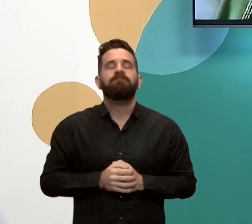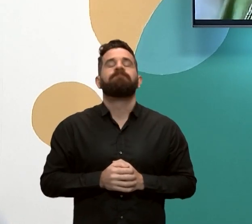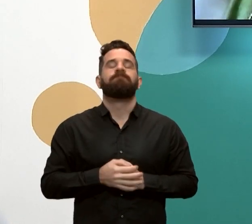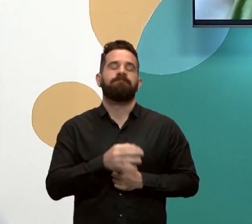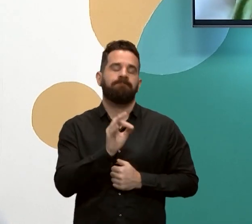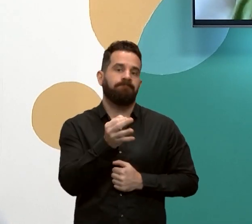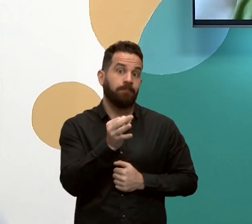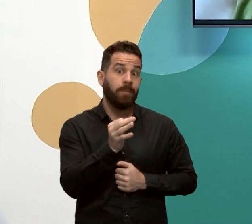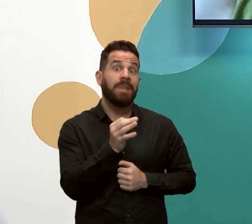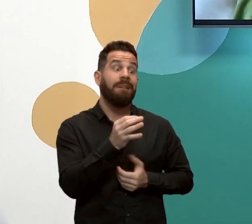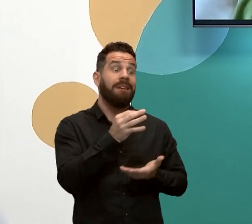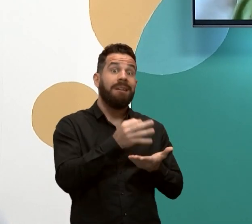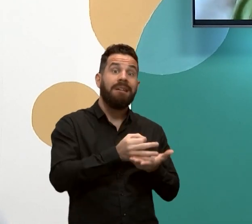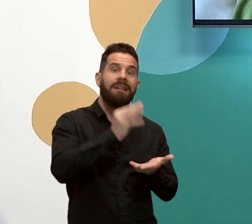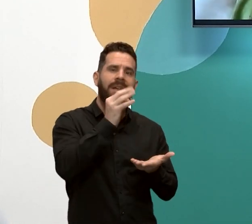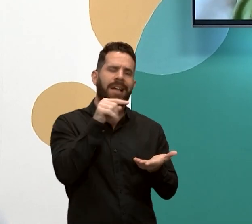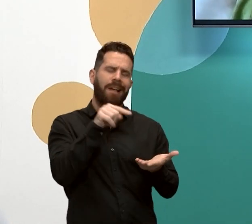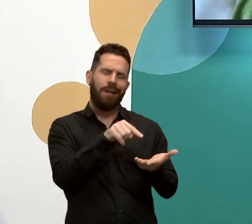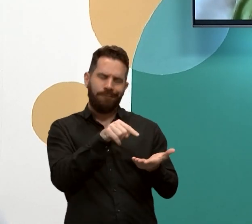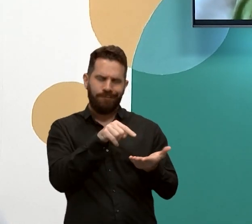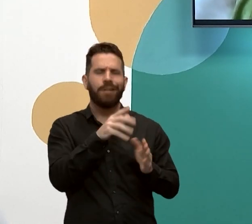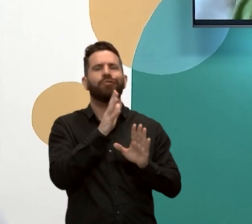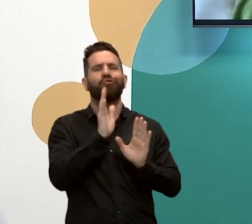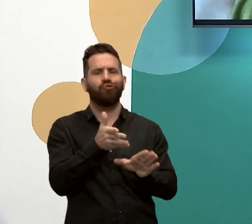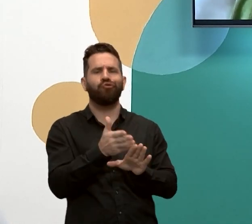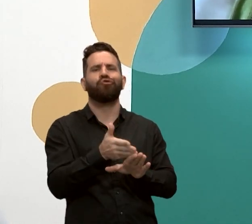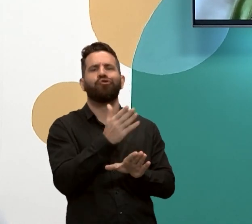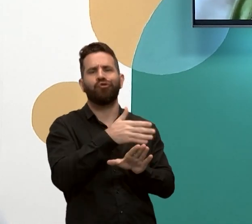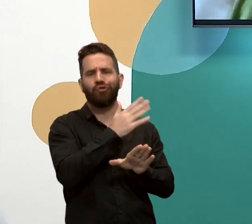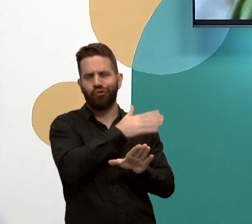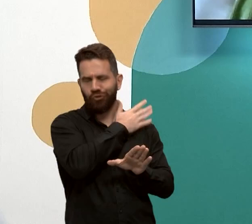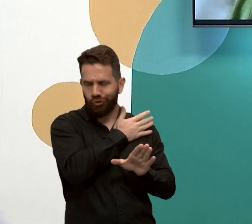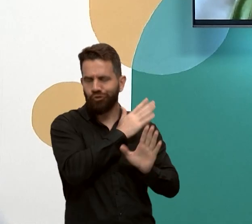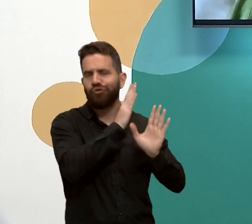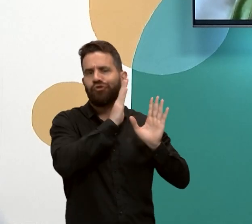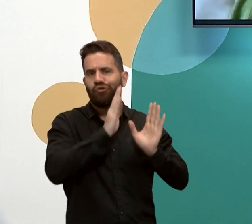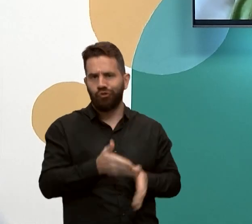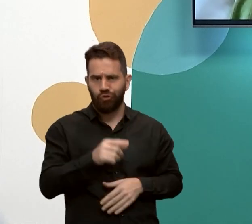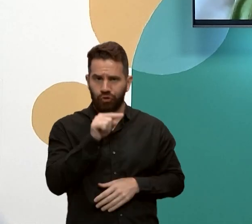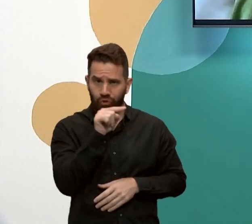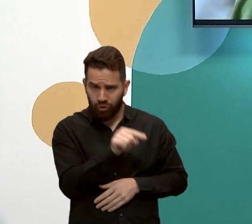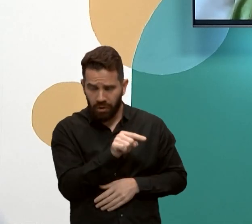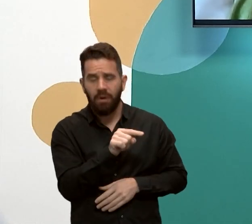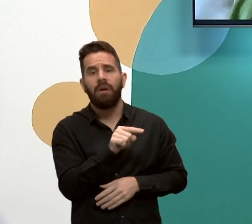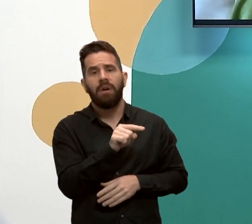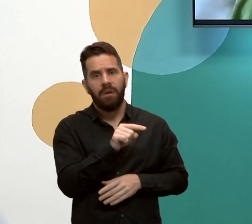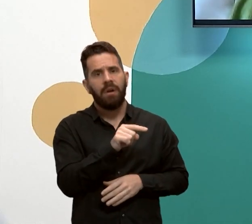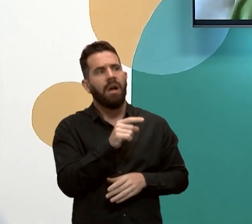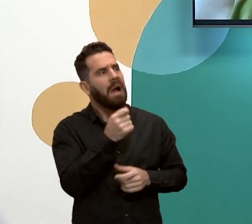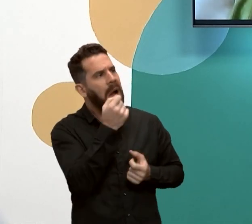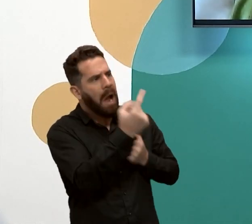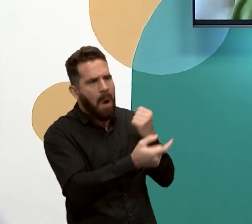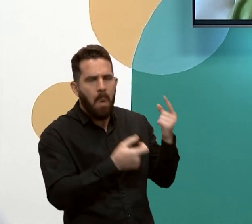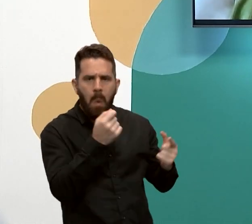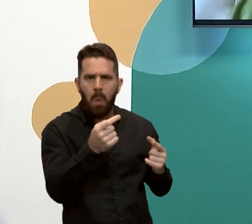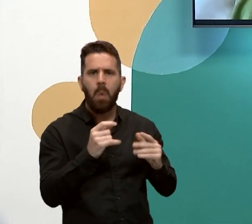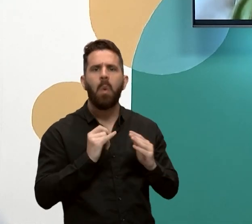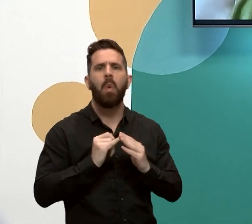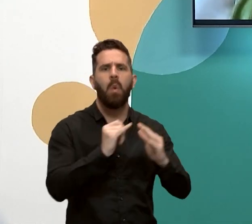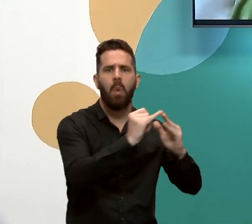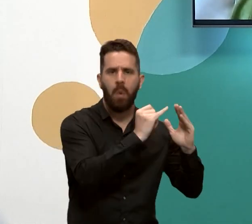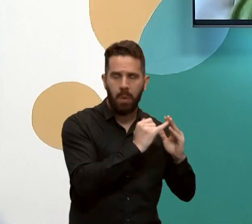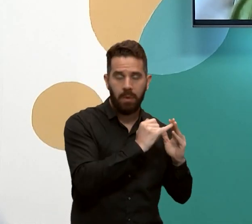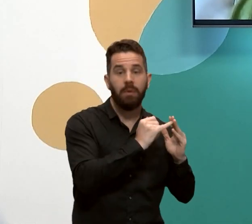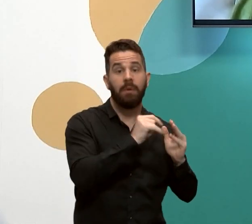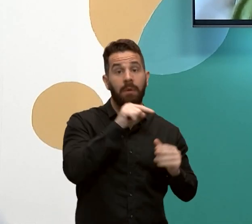café, ele já é uma iniciativa de algumas entidades, entre elas o